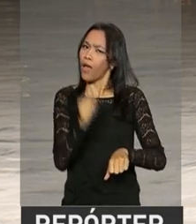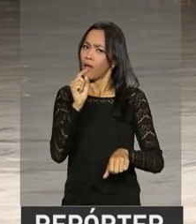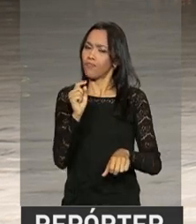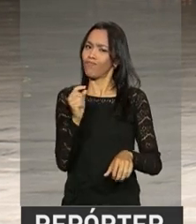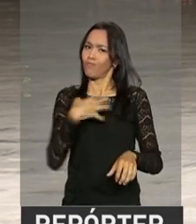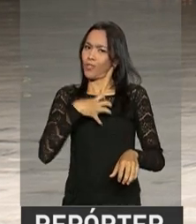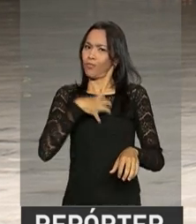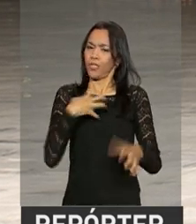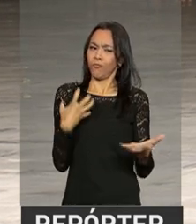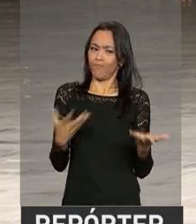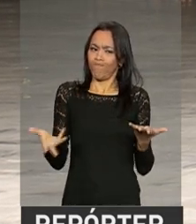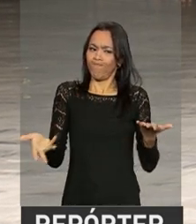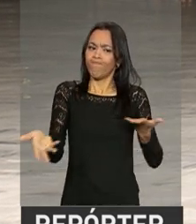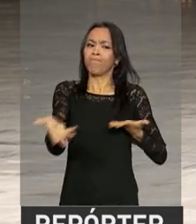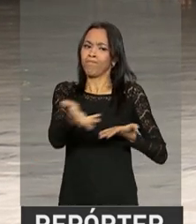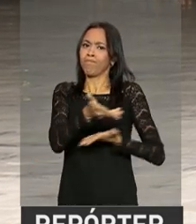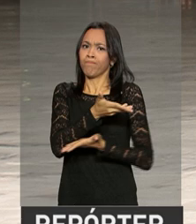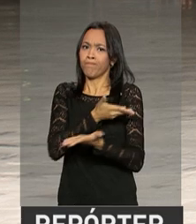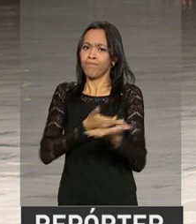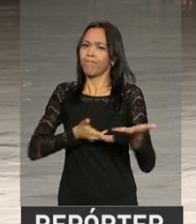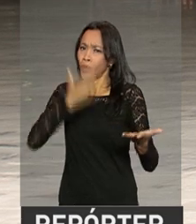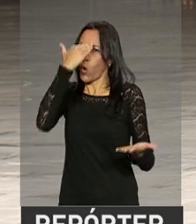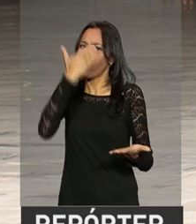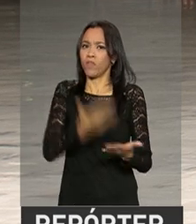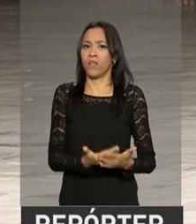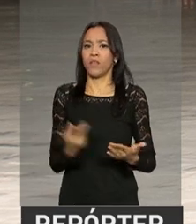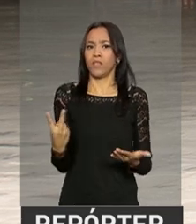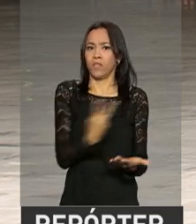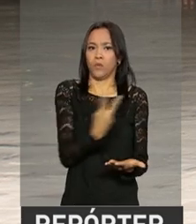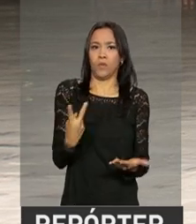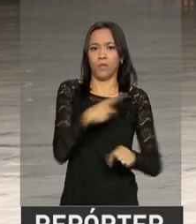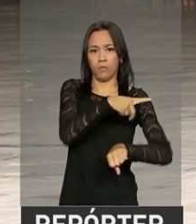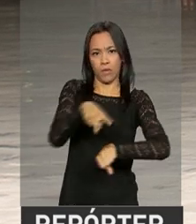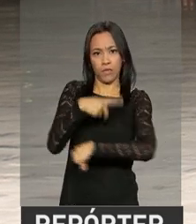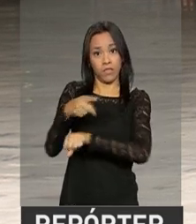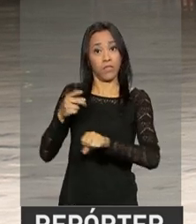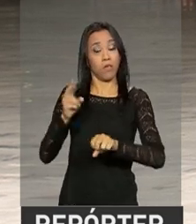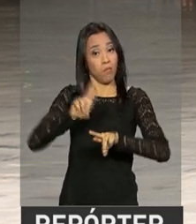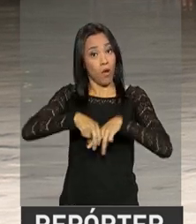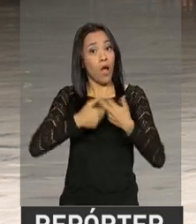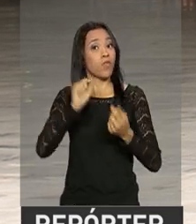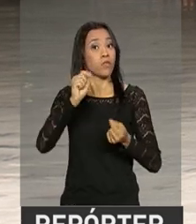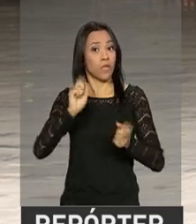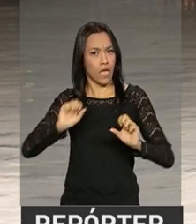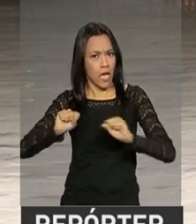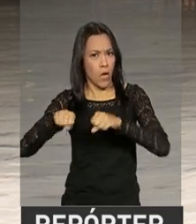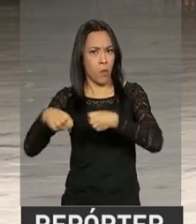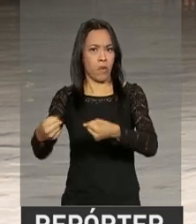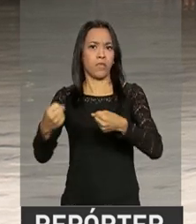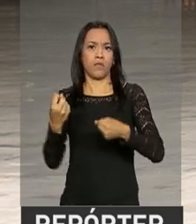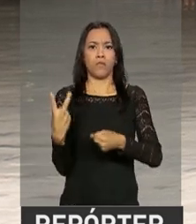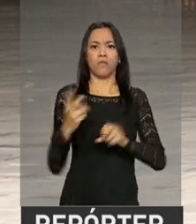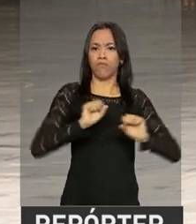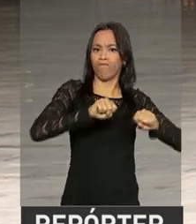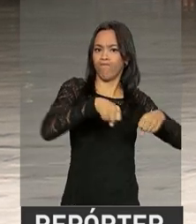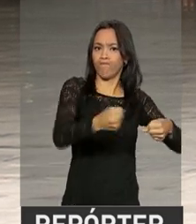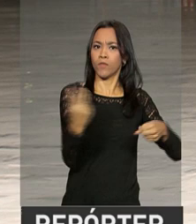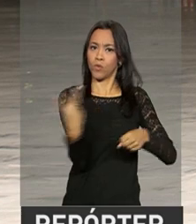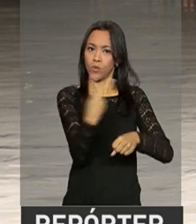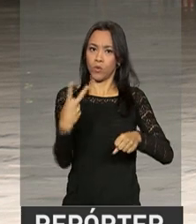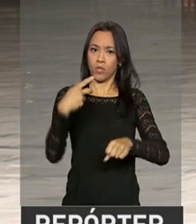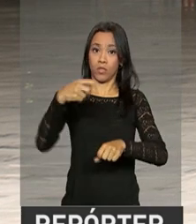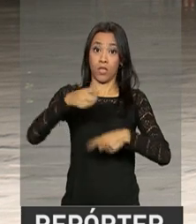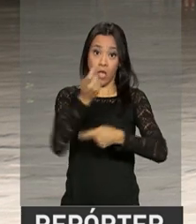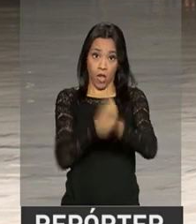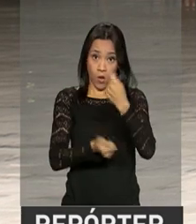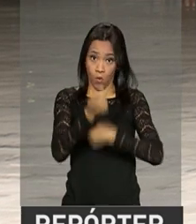confiança crescente entre os dois países especialmente por conta da recuperação dos sinais de recuperação das duas economias e